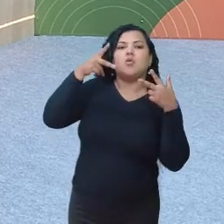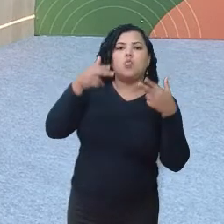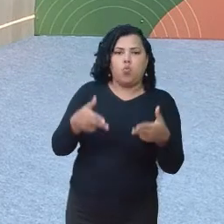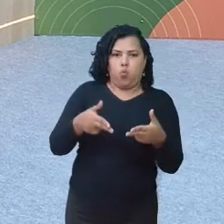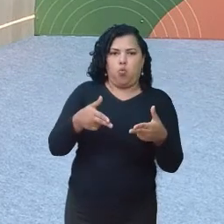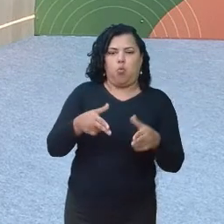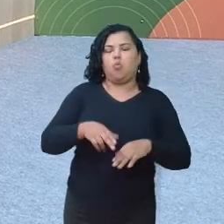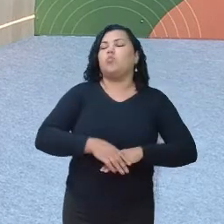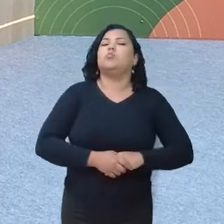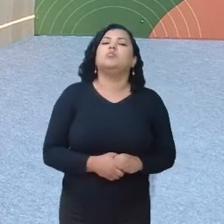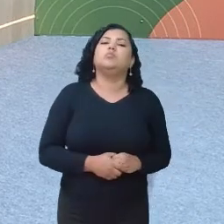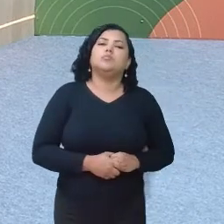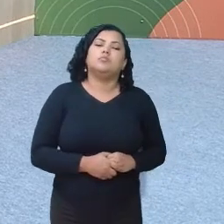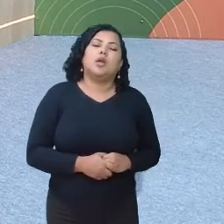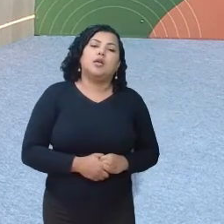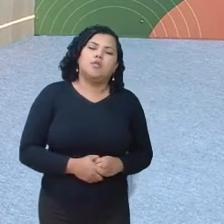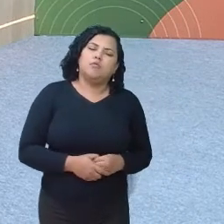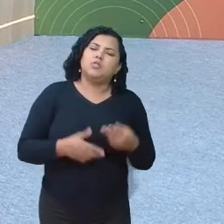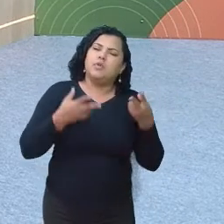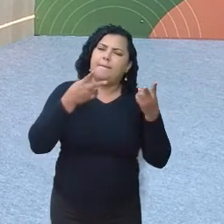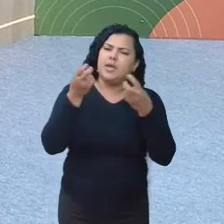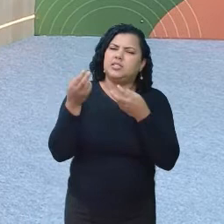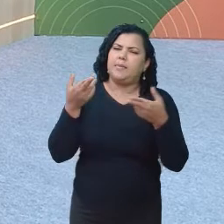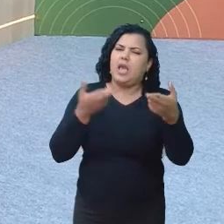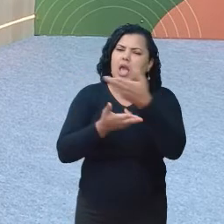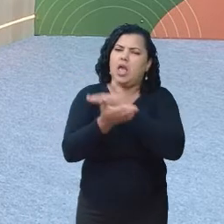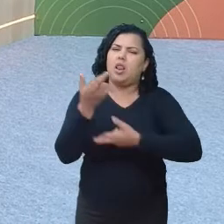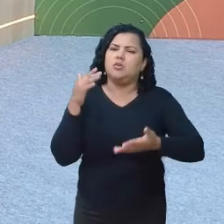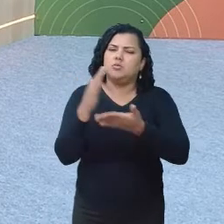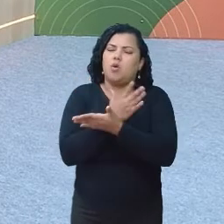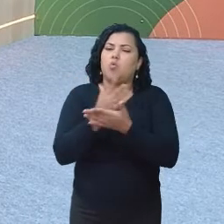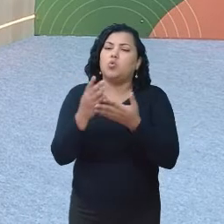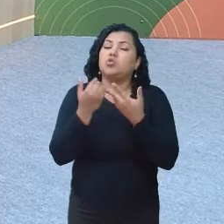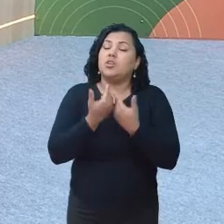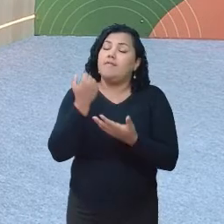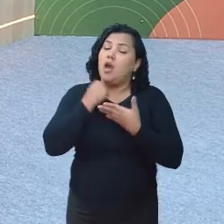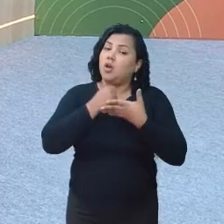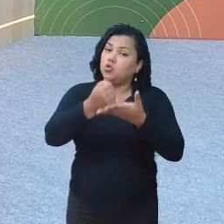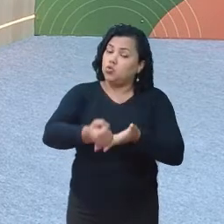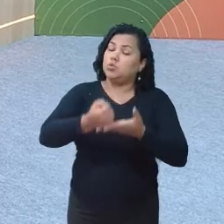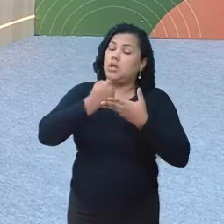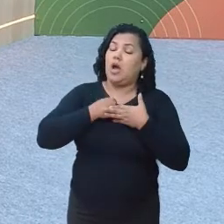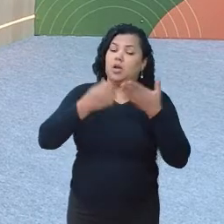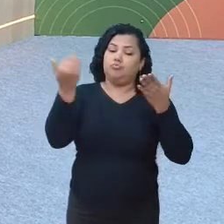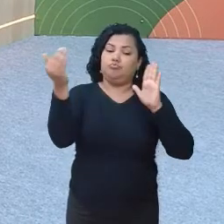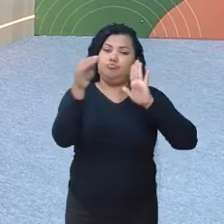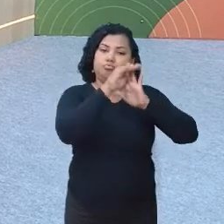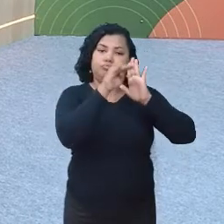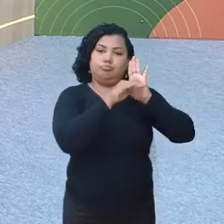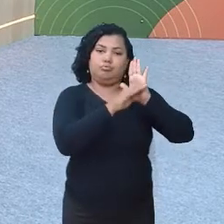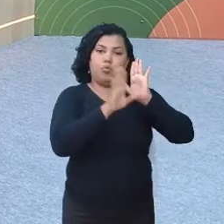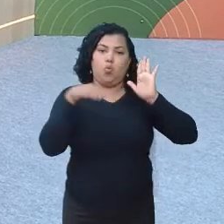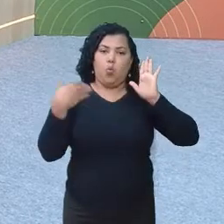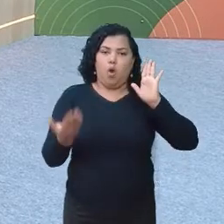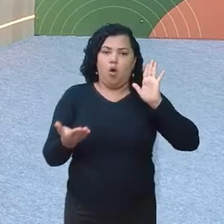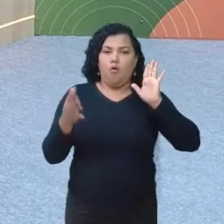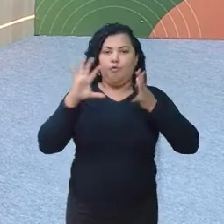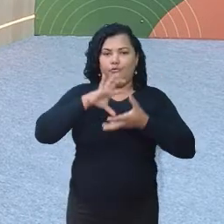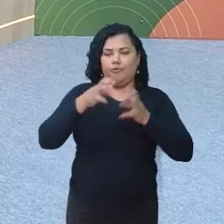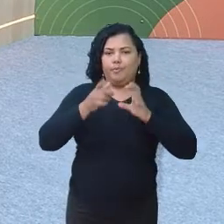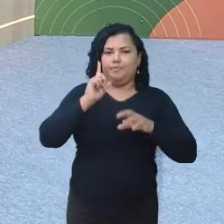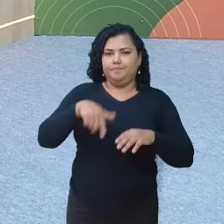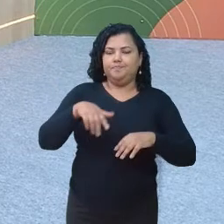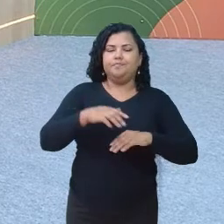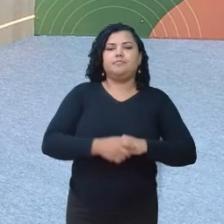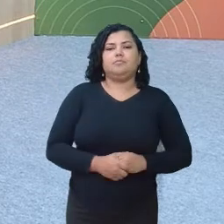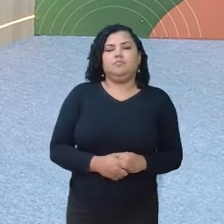nos quadriláteros que vão ajudar a gente na classificação, na listagem desses quadriláteros, tá certo? Então, na aula de